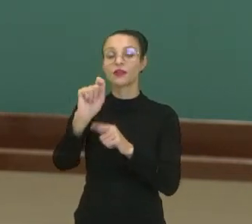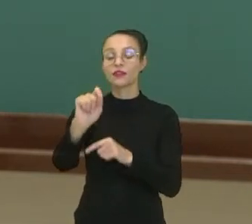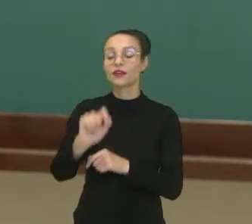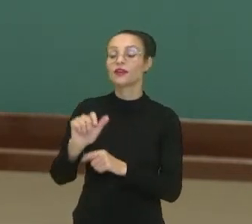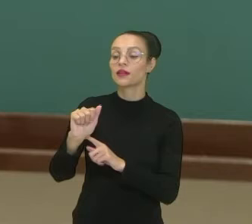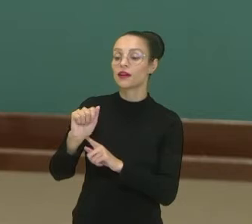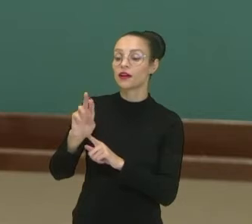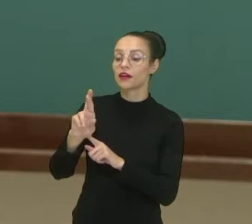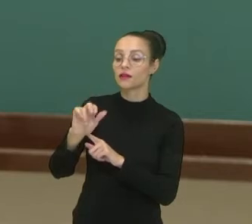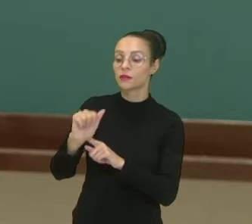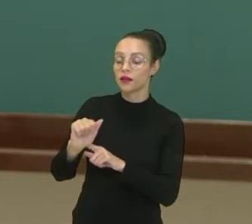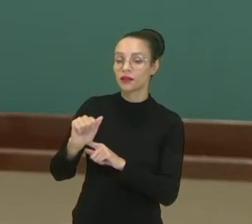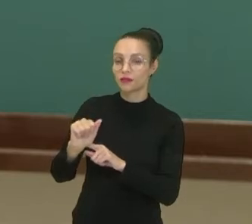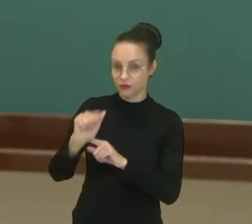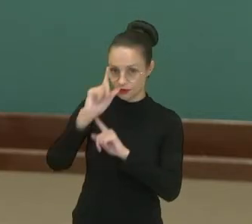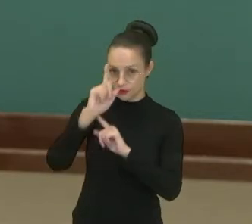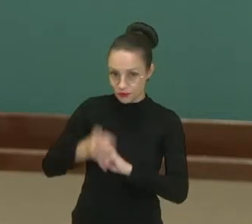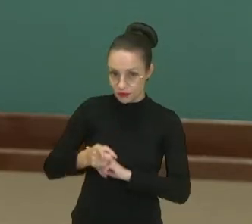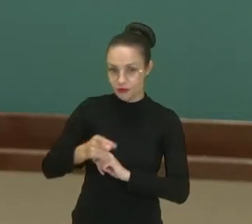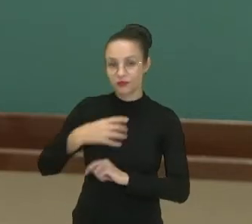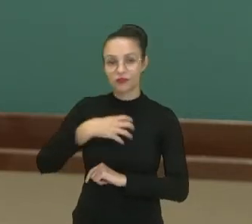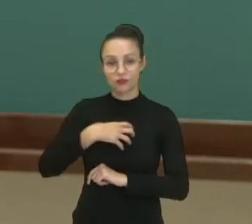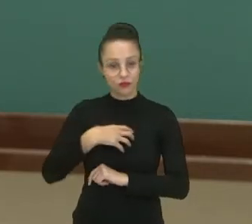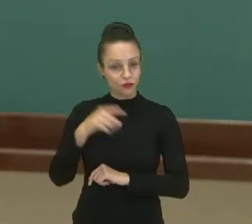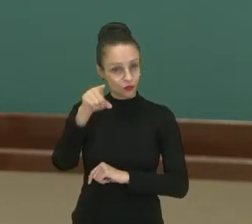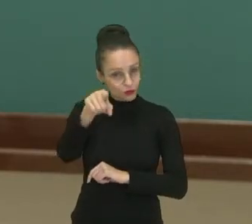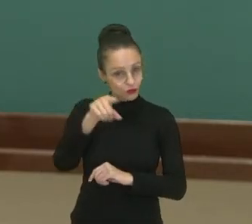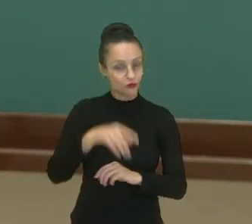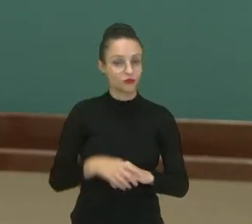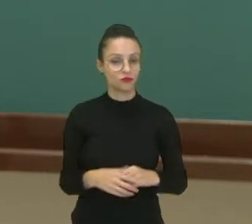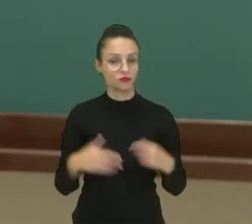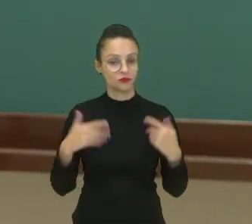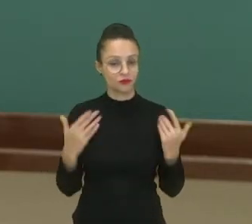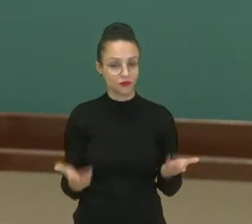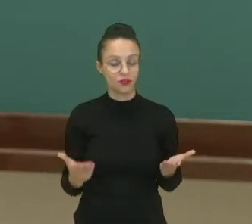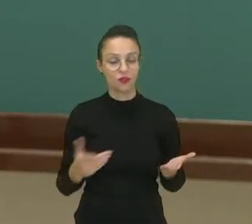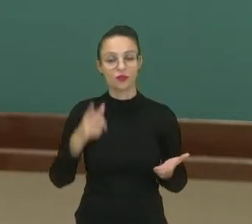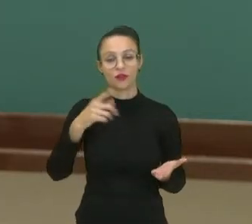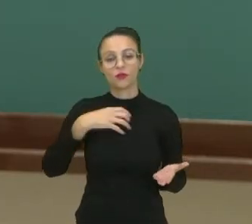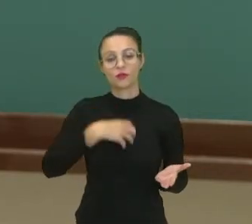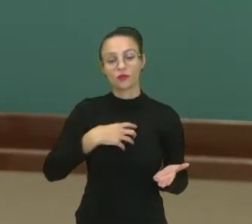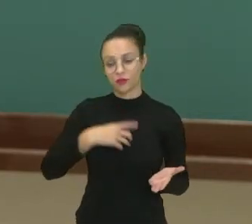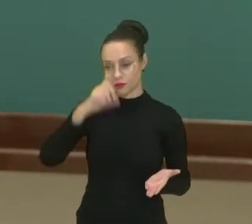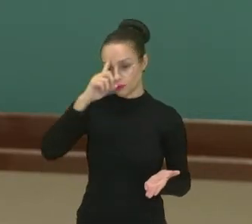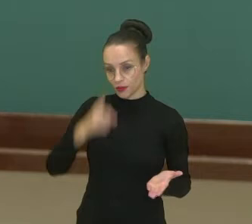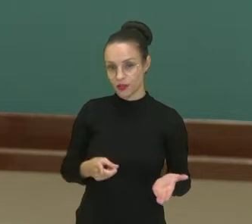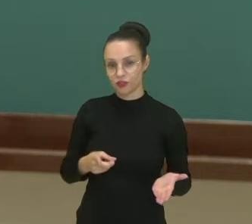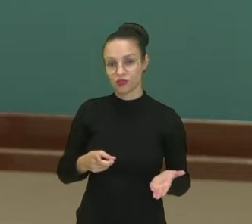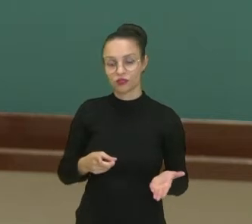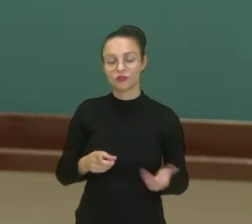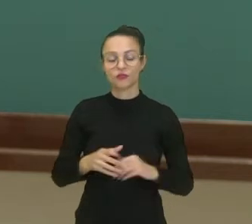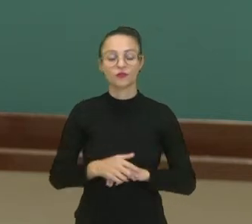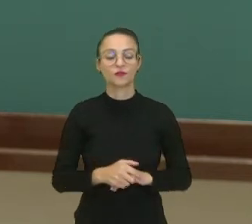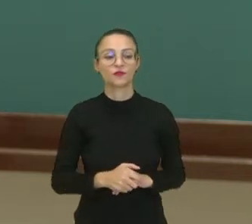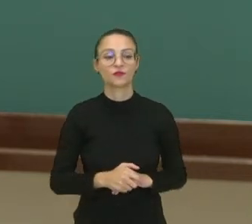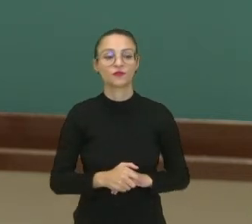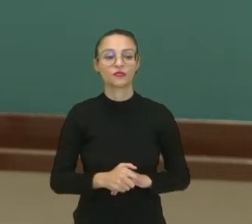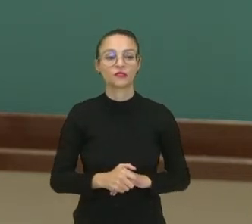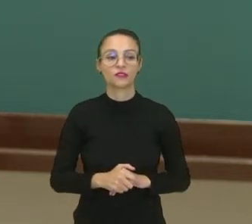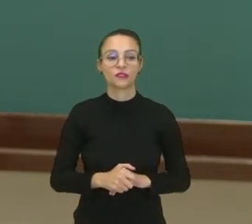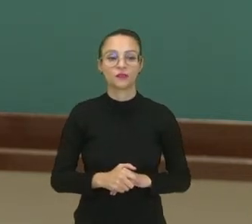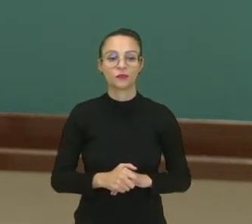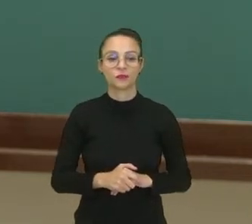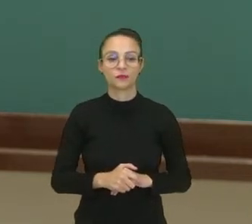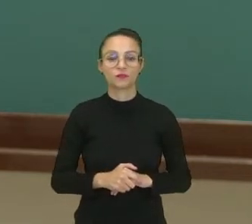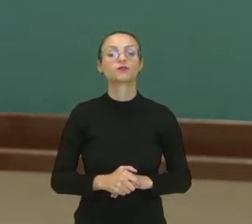abra? Abra, tu. Então, tá no modo imperativo, quando eu dou uma ordem. Figuras